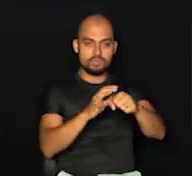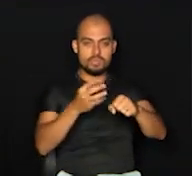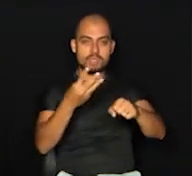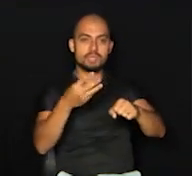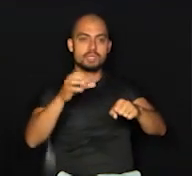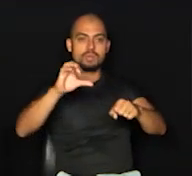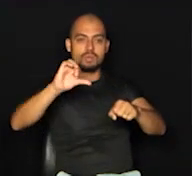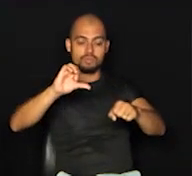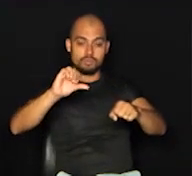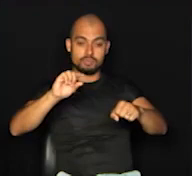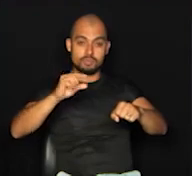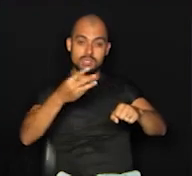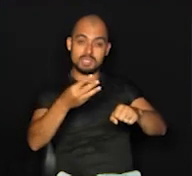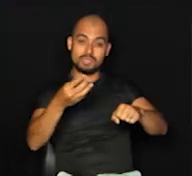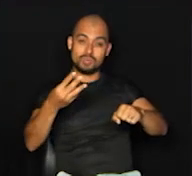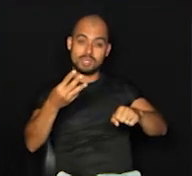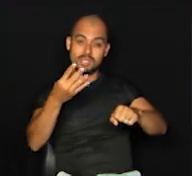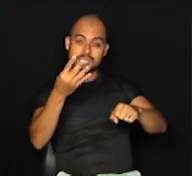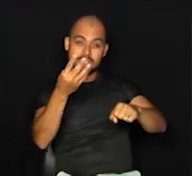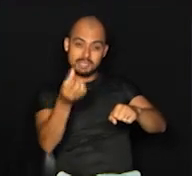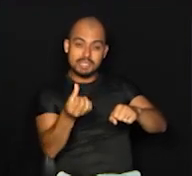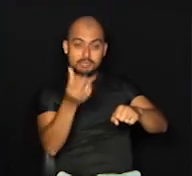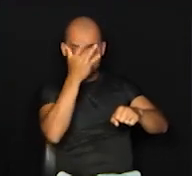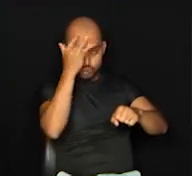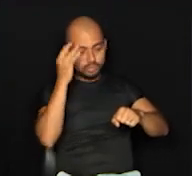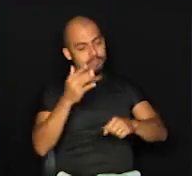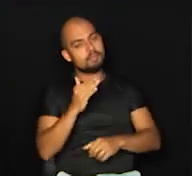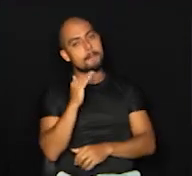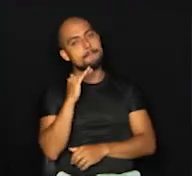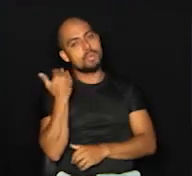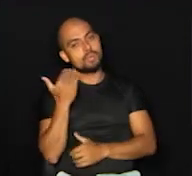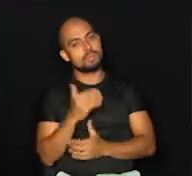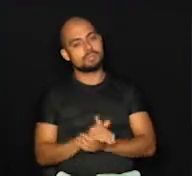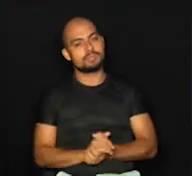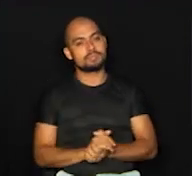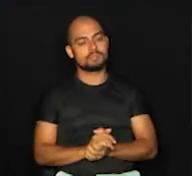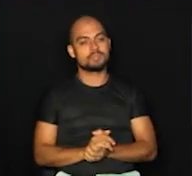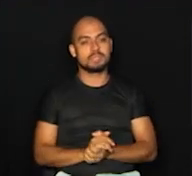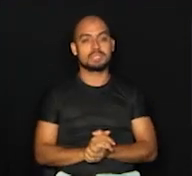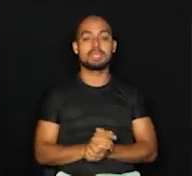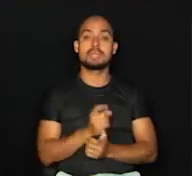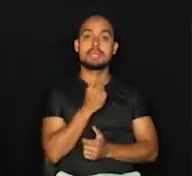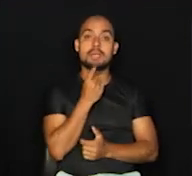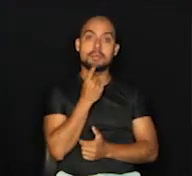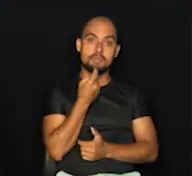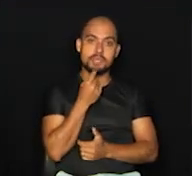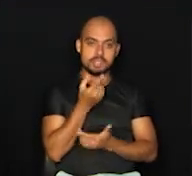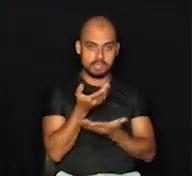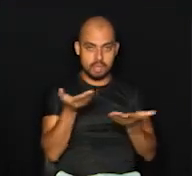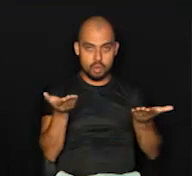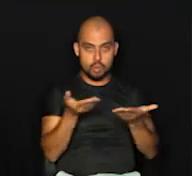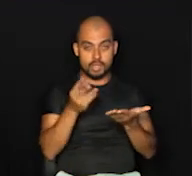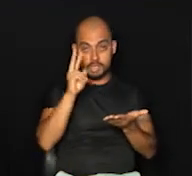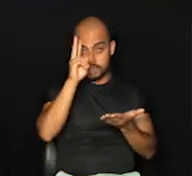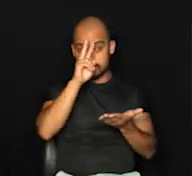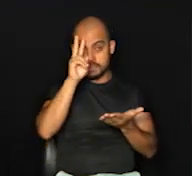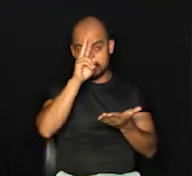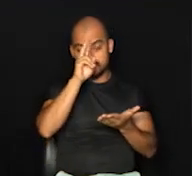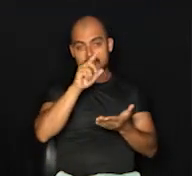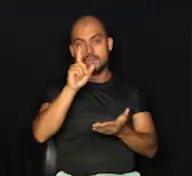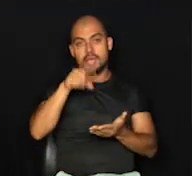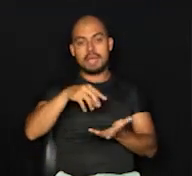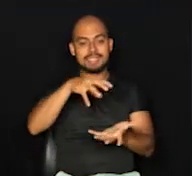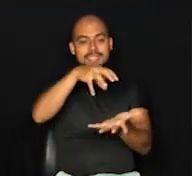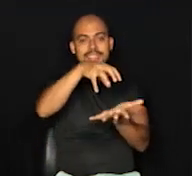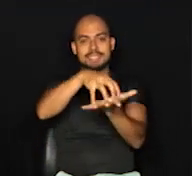39.346 óbitos. Agora nós vamos falar da região metropolitana de Campinas, lembrando que especificamente a nossa cidade, que é sede da